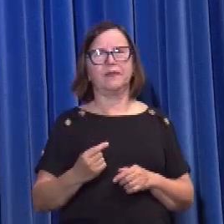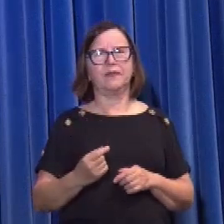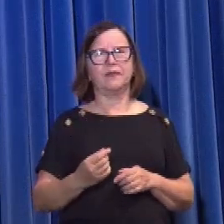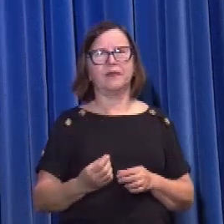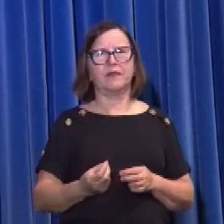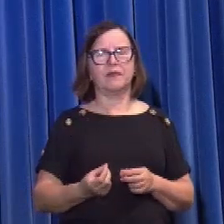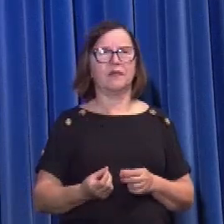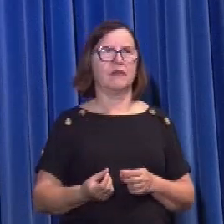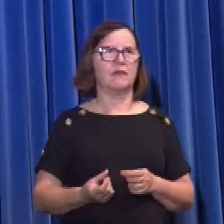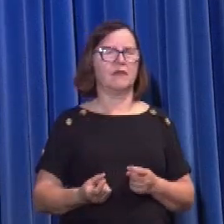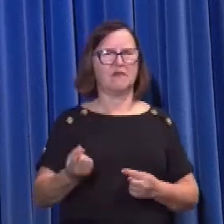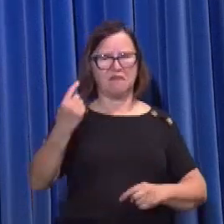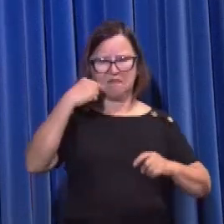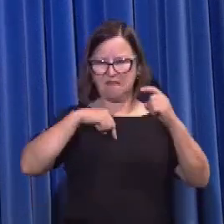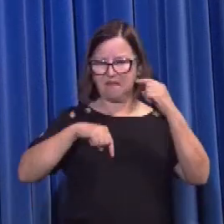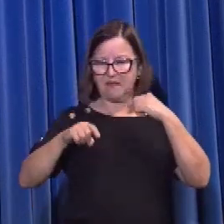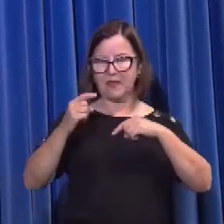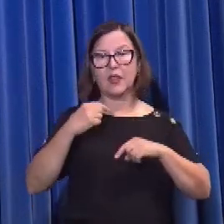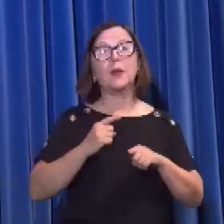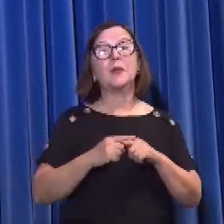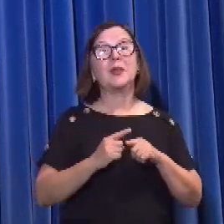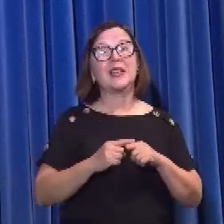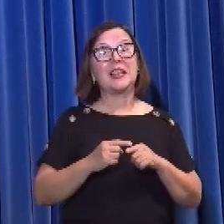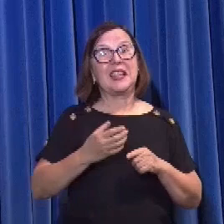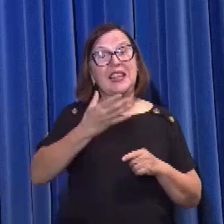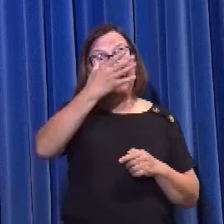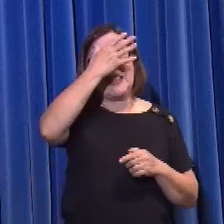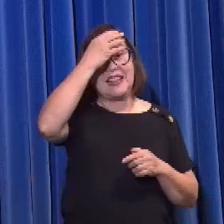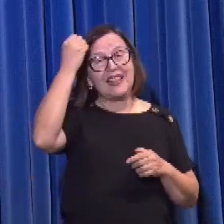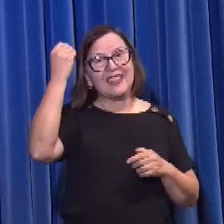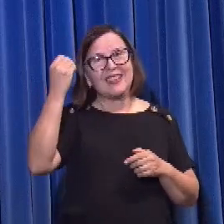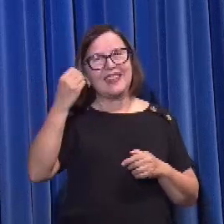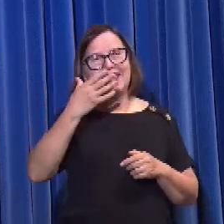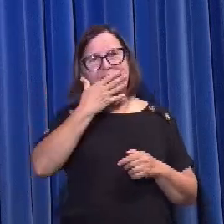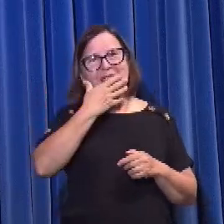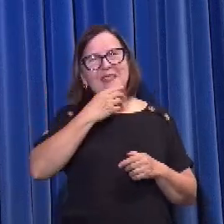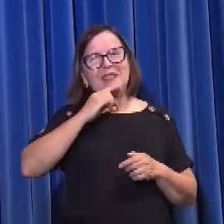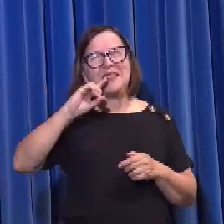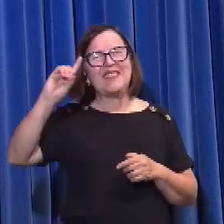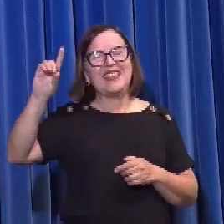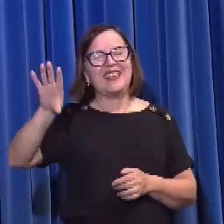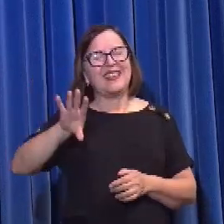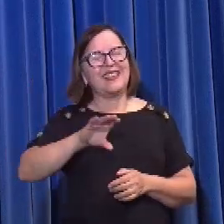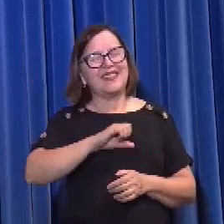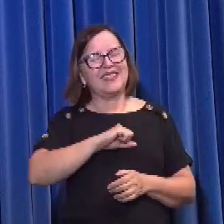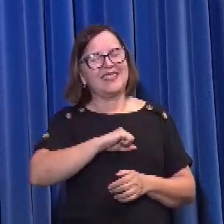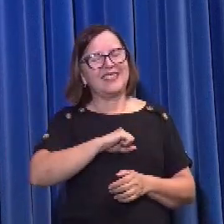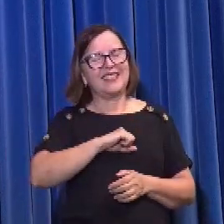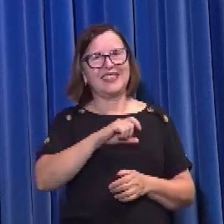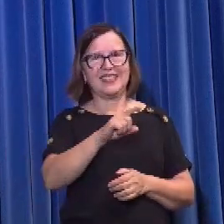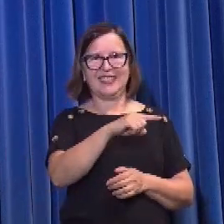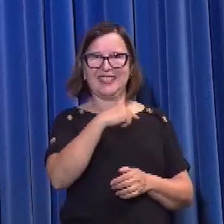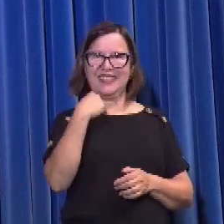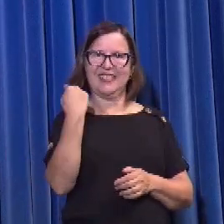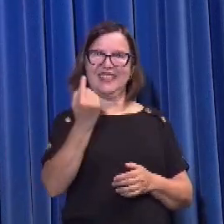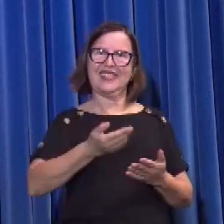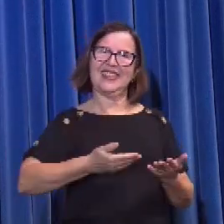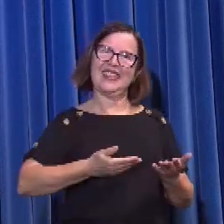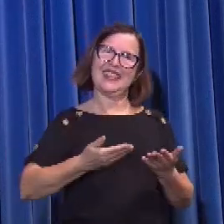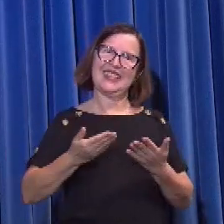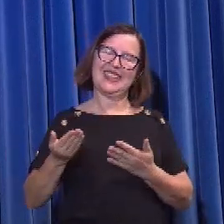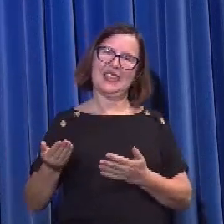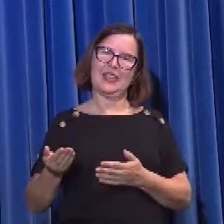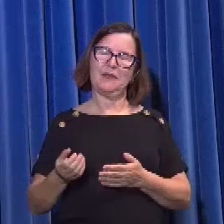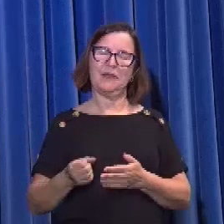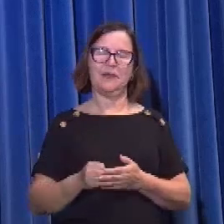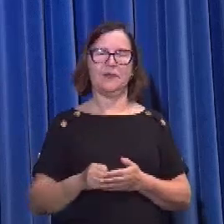nos esquecemos que o nosso Pai é um Pai amoroso. É um pai que nos recebe. Se